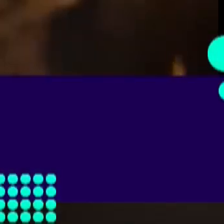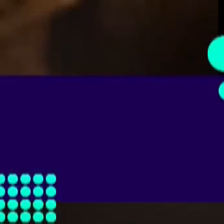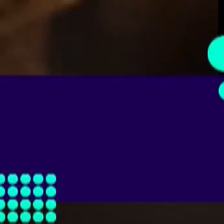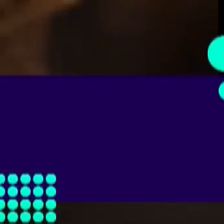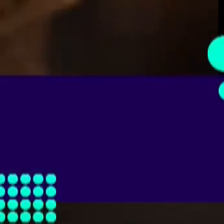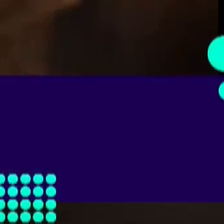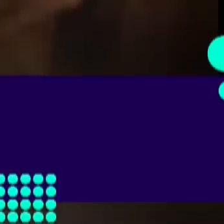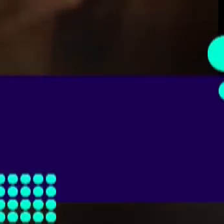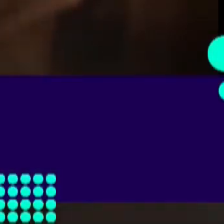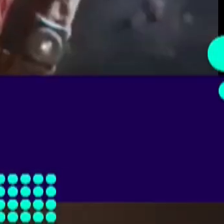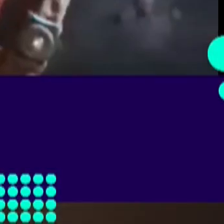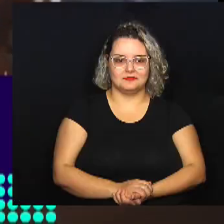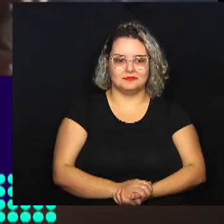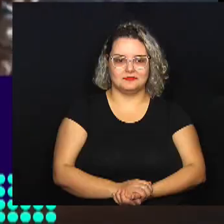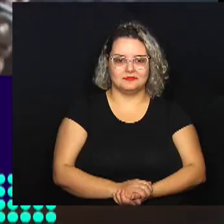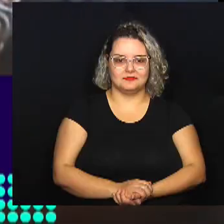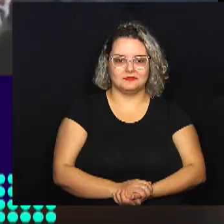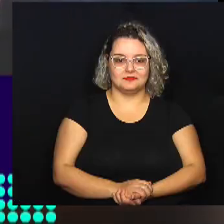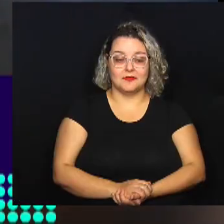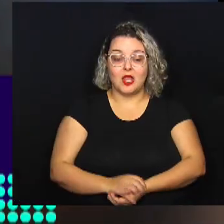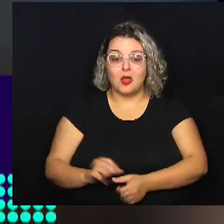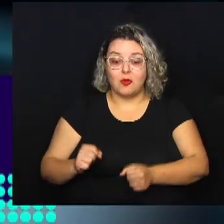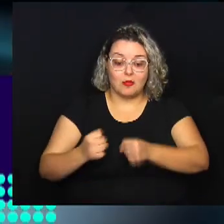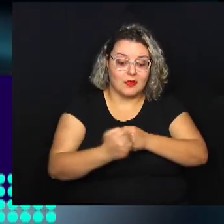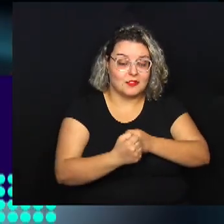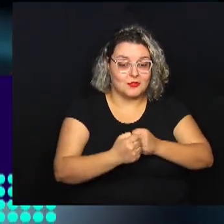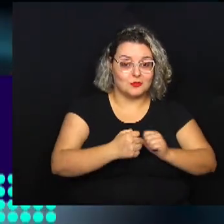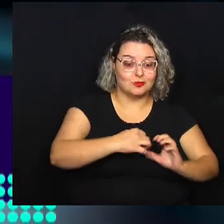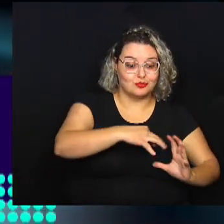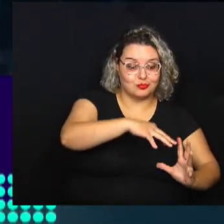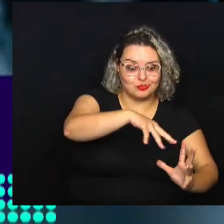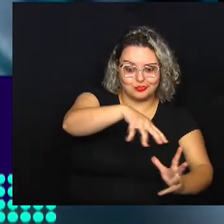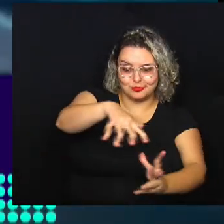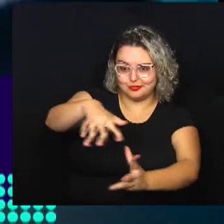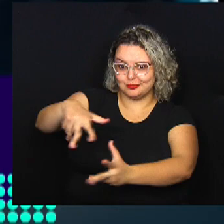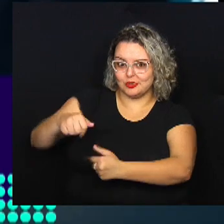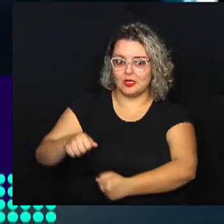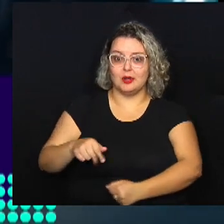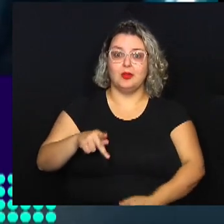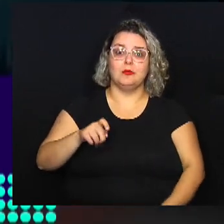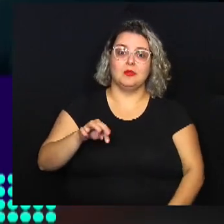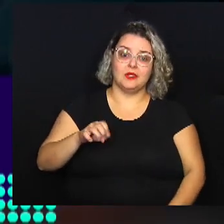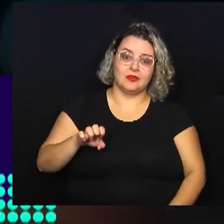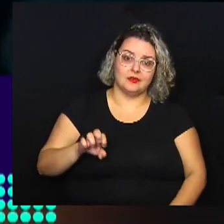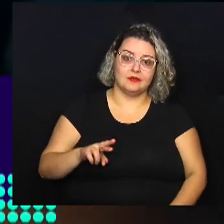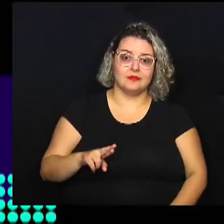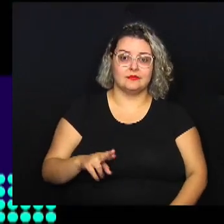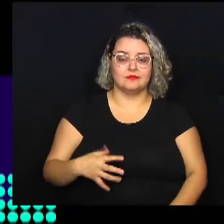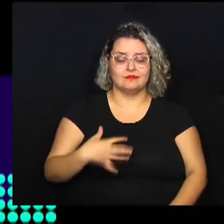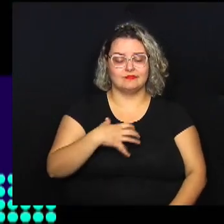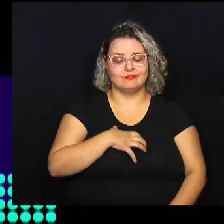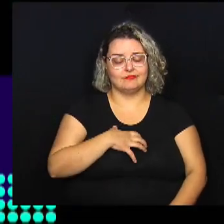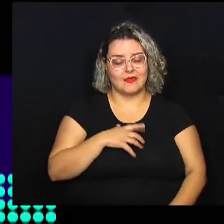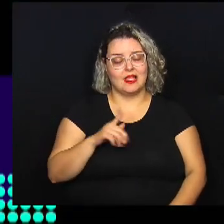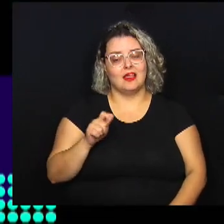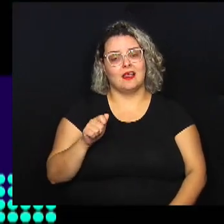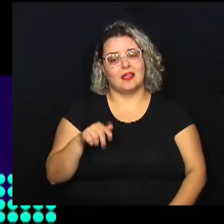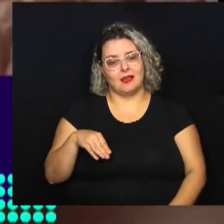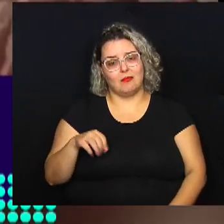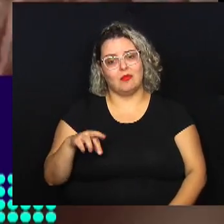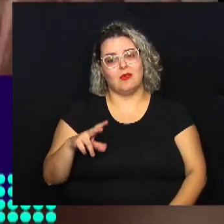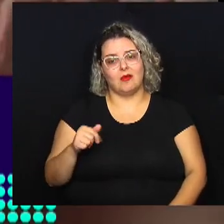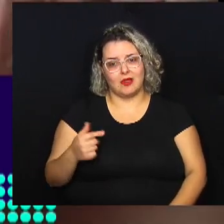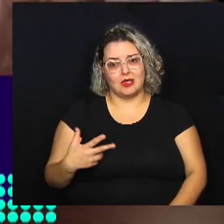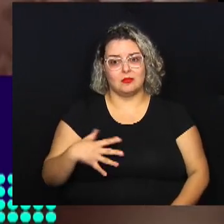No Kinoplex Guardiões da Galáxia, Peter ainda sente a perda de sua amada Gamora. Contudo, o universo